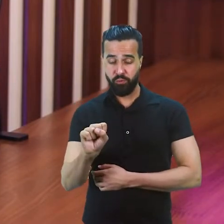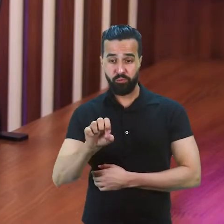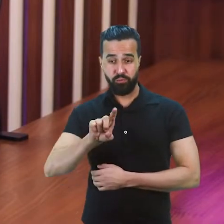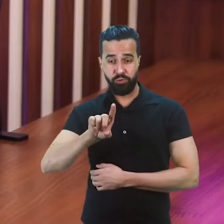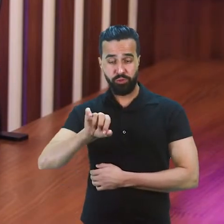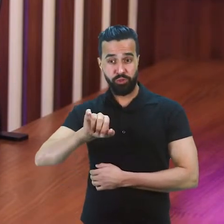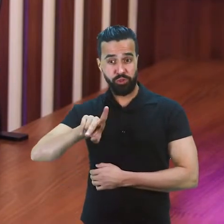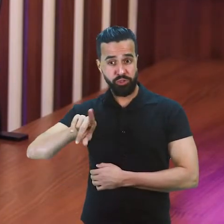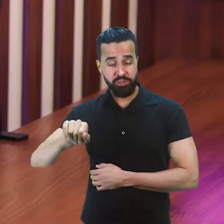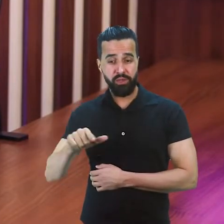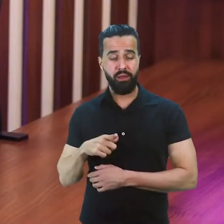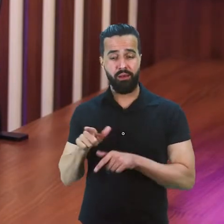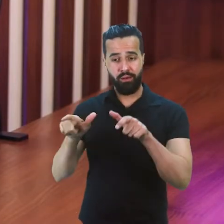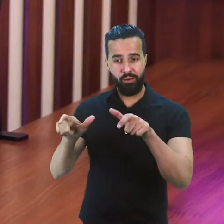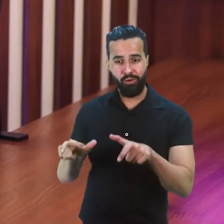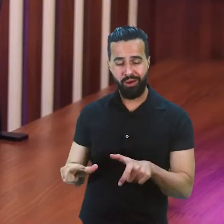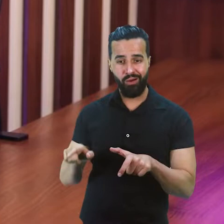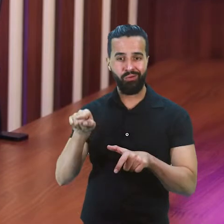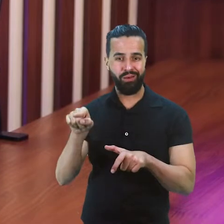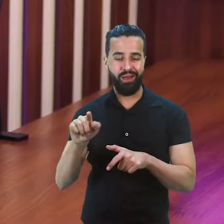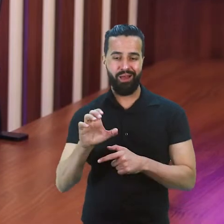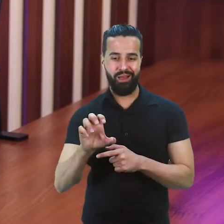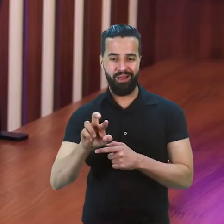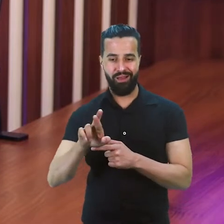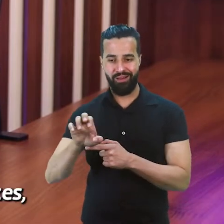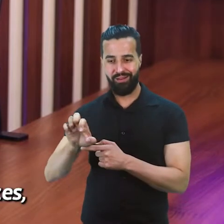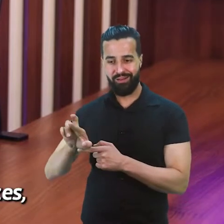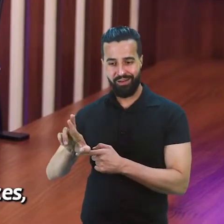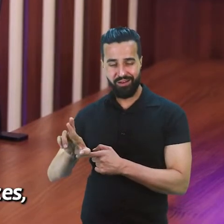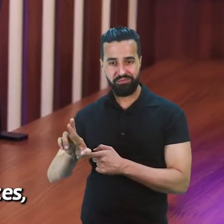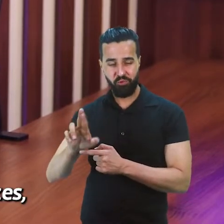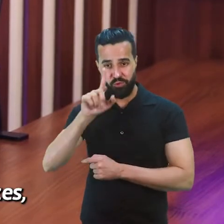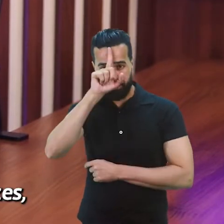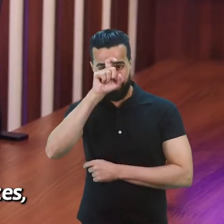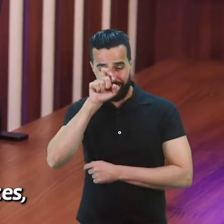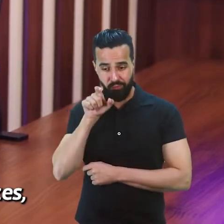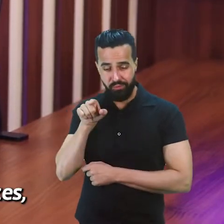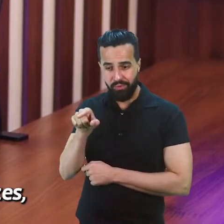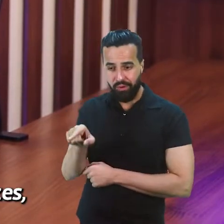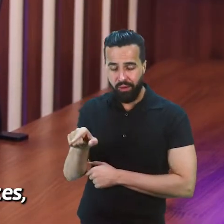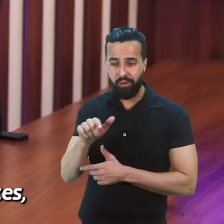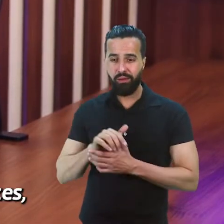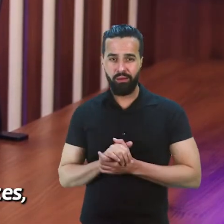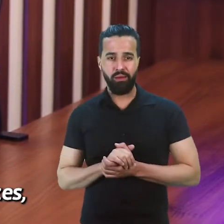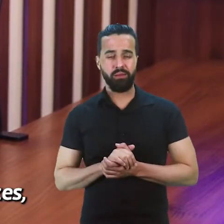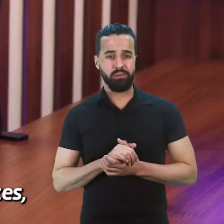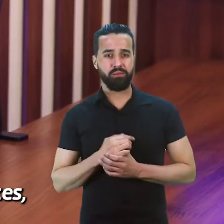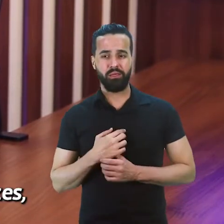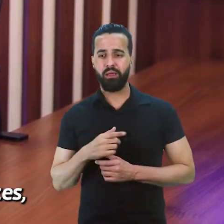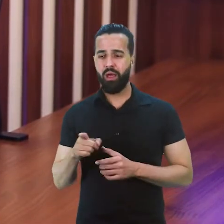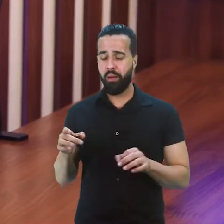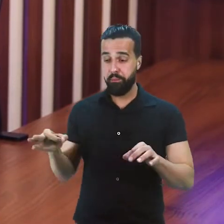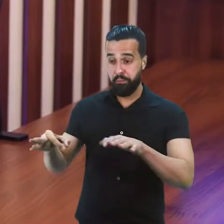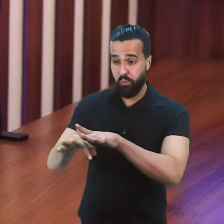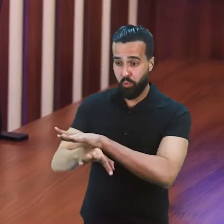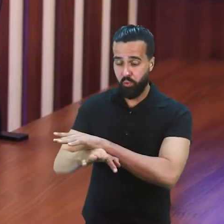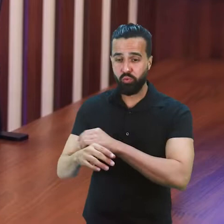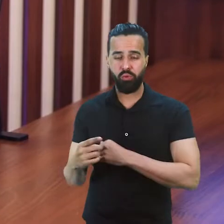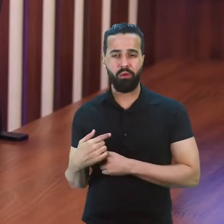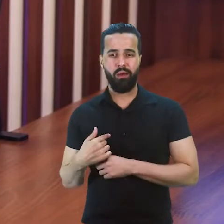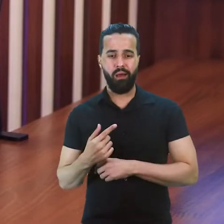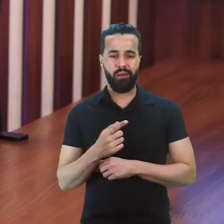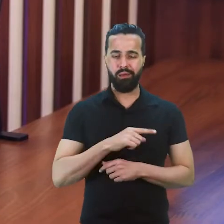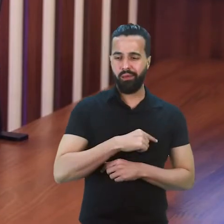toda no CRE? Foi, fiquei internado 58 dias no CRE. Né? Depois que saí de lá, voltava para lá toda semana, algumas vezes por